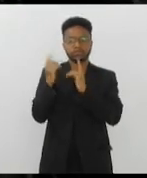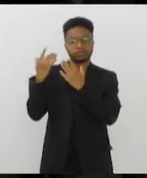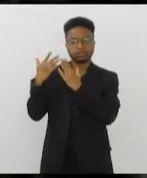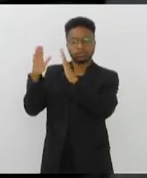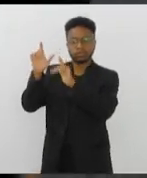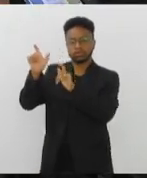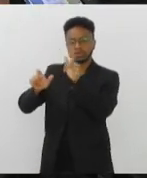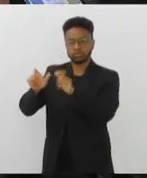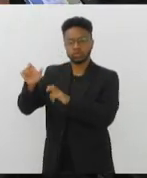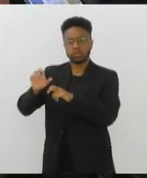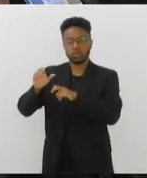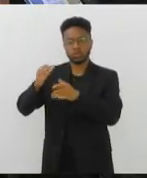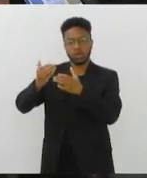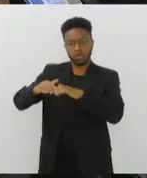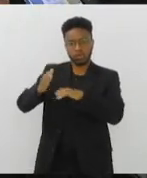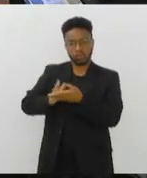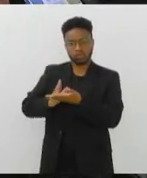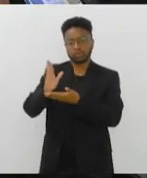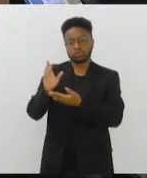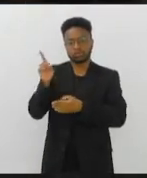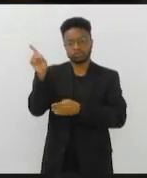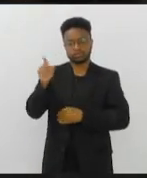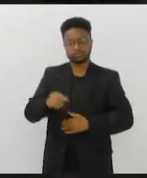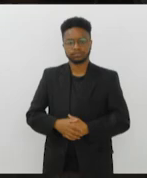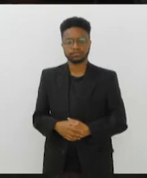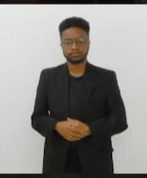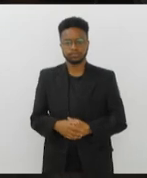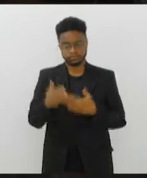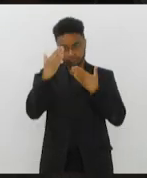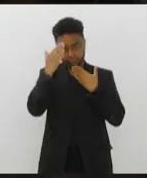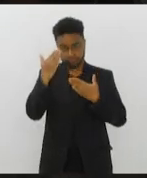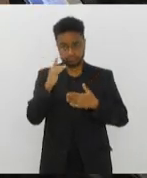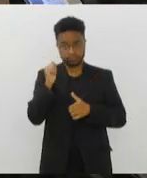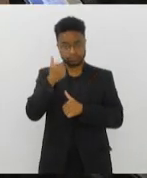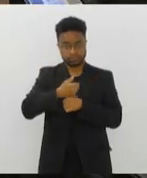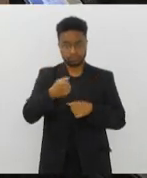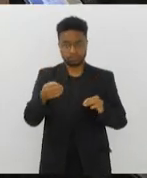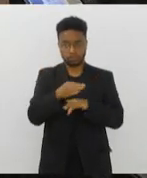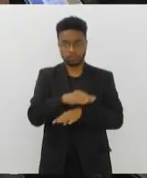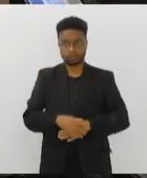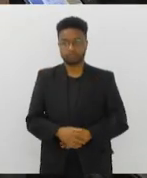galerias. Obrigado. Falei com eles aqui no início. Muito obrigado, Amorim. Está substituído.